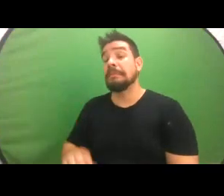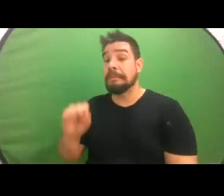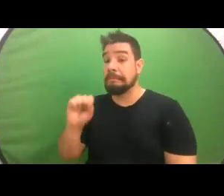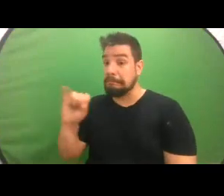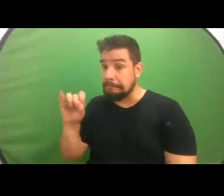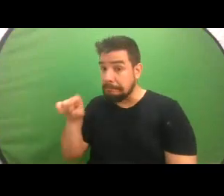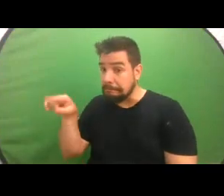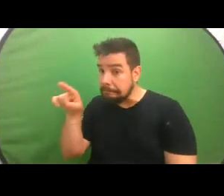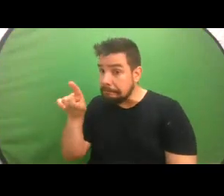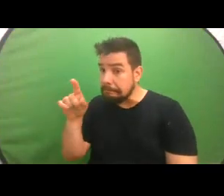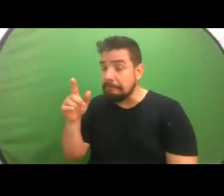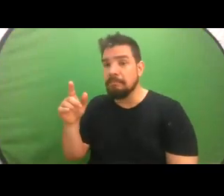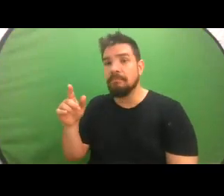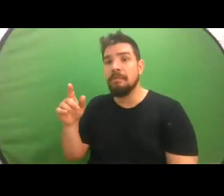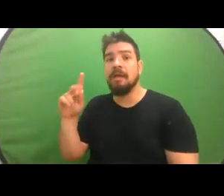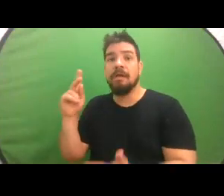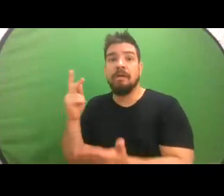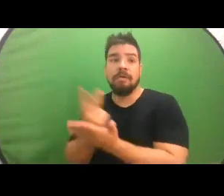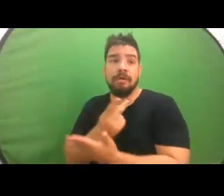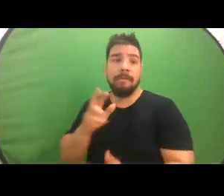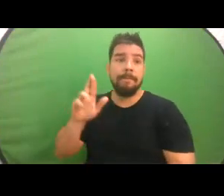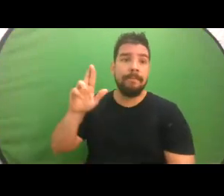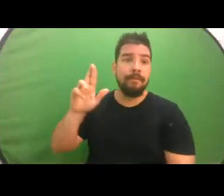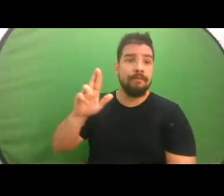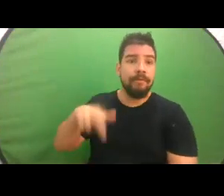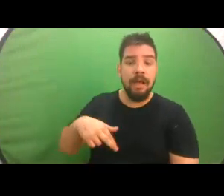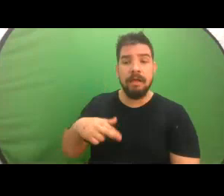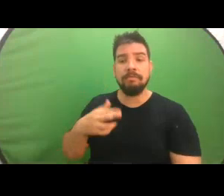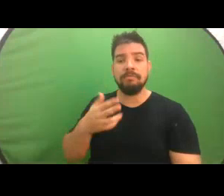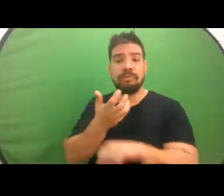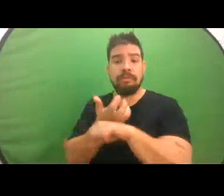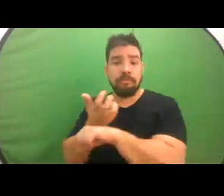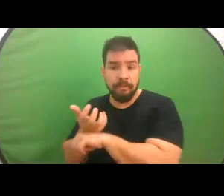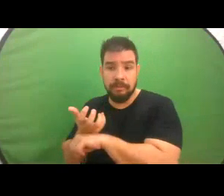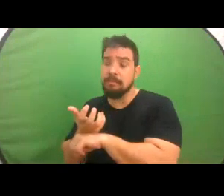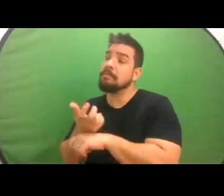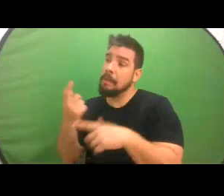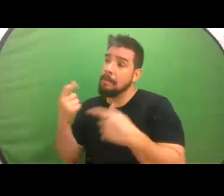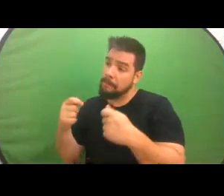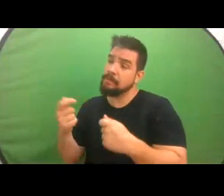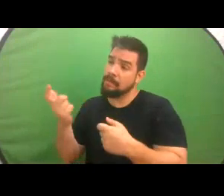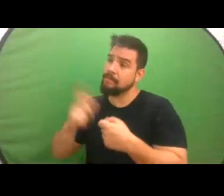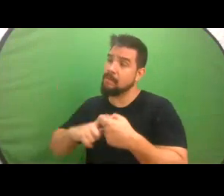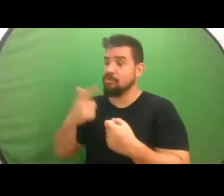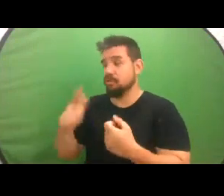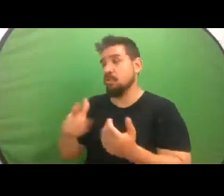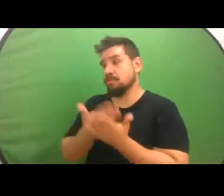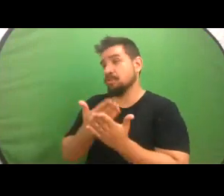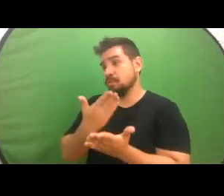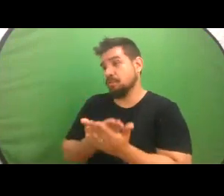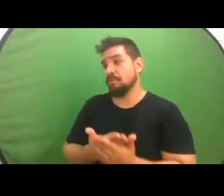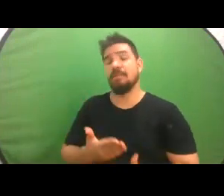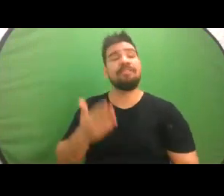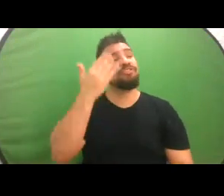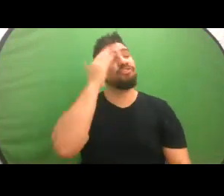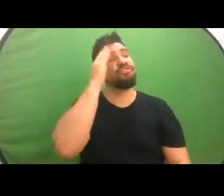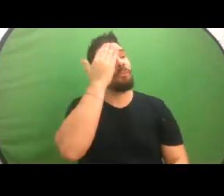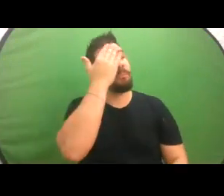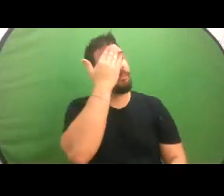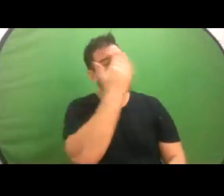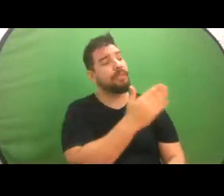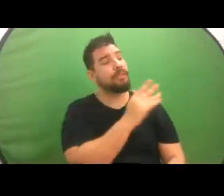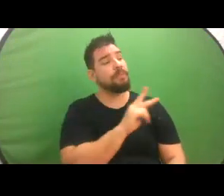por algum motivo, foi reprovado em alguma disciplina, tem que fazer ela de novo. Ah, certo, entendi. Muito obrigada, professora.